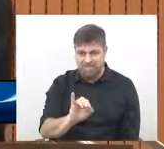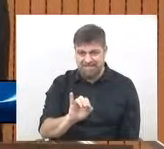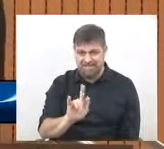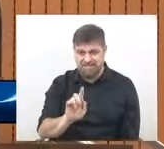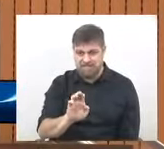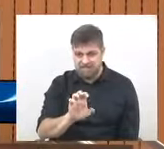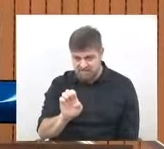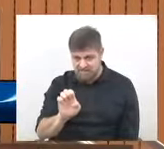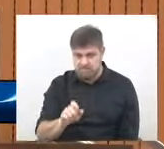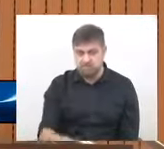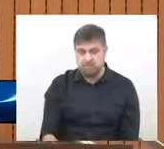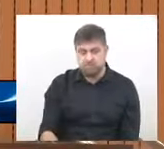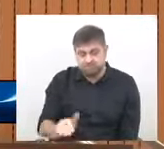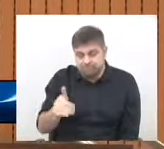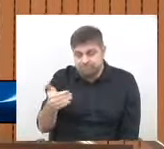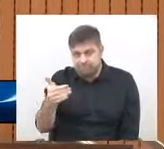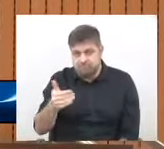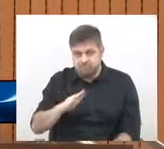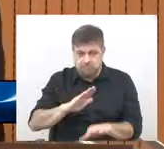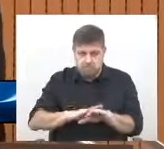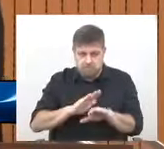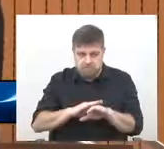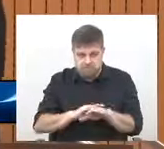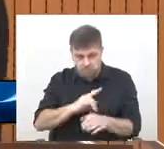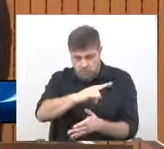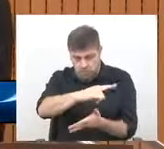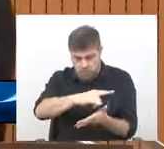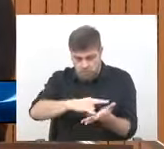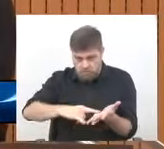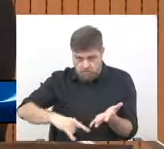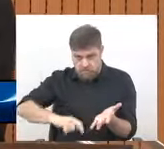quando fizeram o contrato,